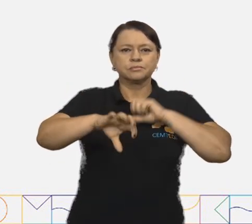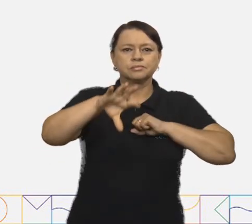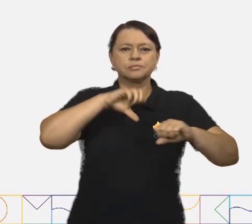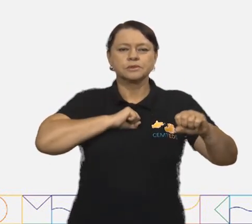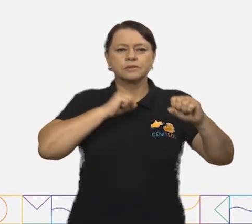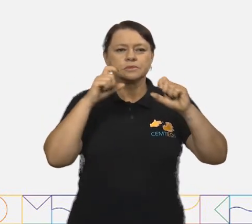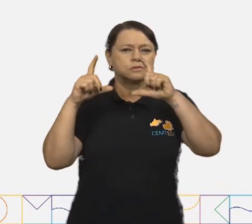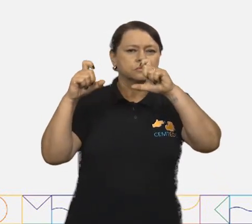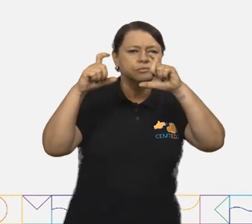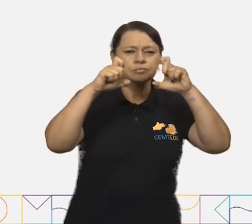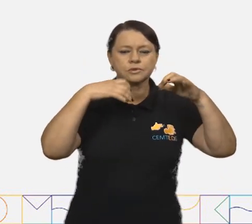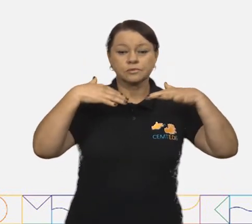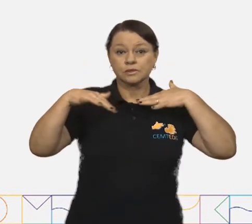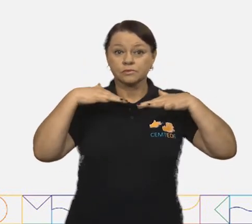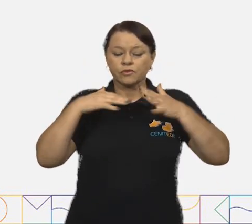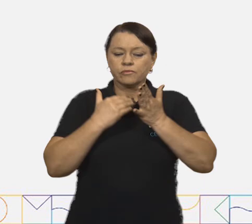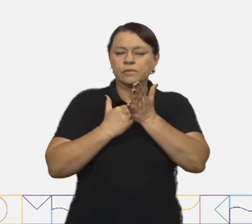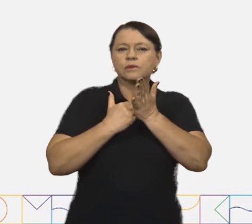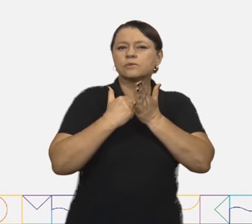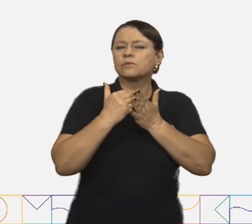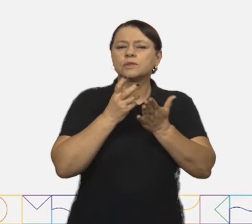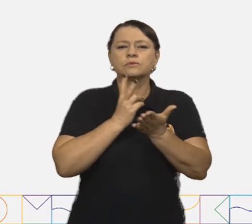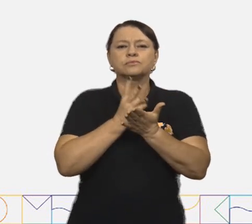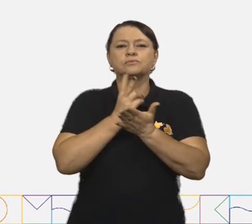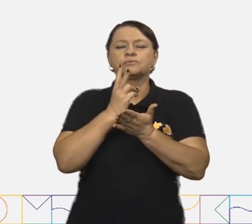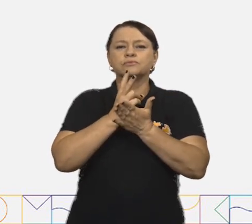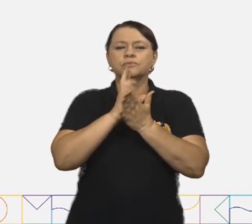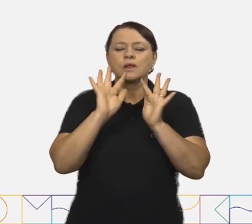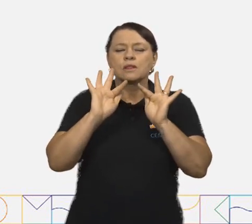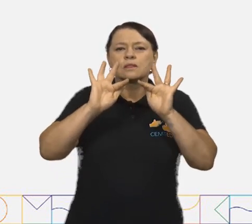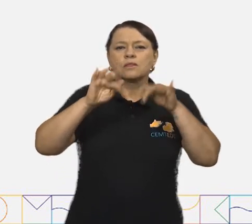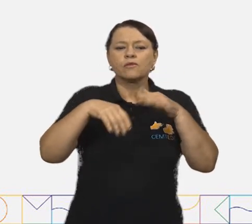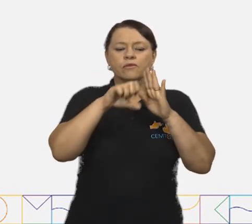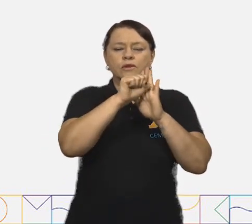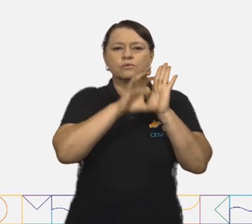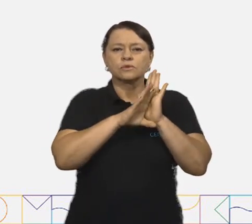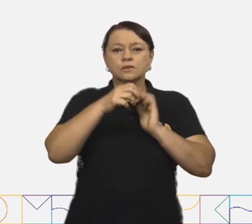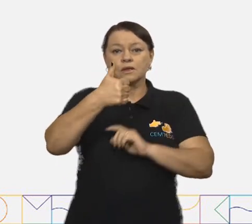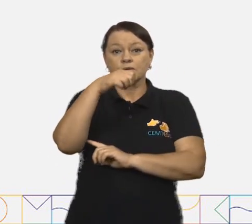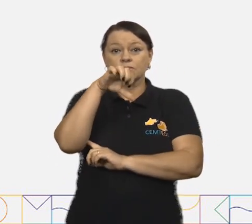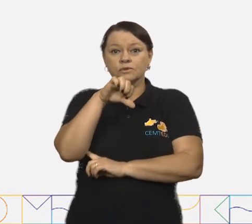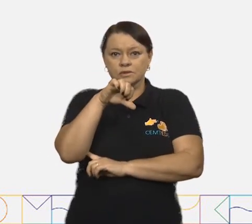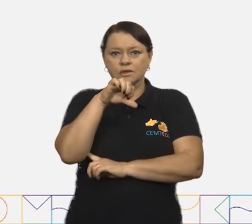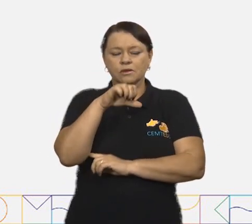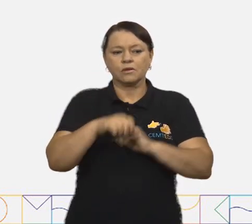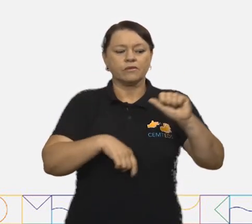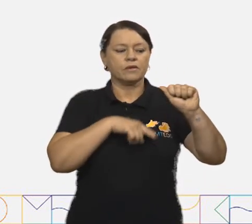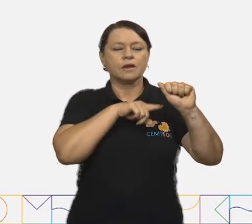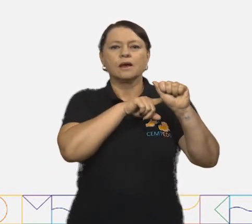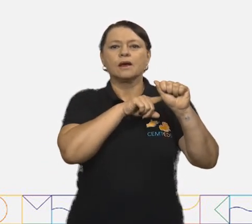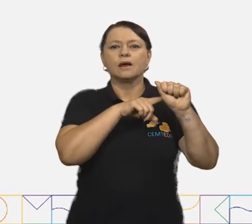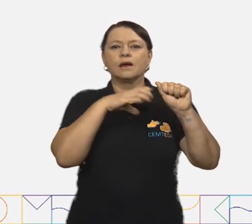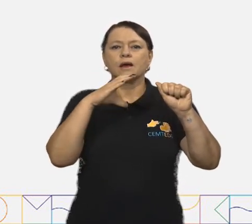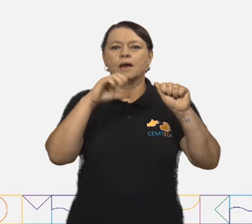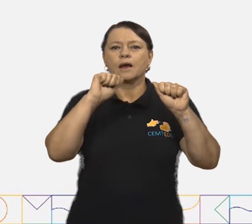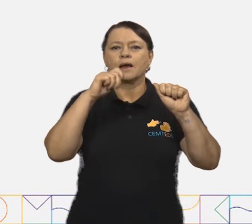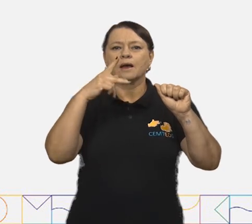são acentuadas. Fácil, hein, gente? Passamos para a próxima questão. Passemos para a atividade número